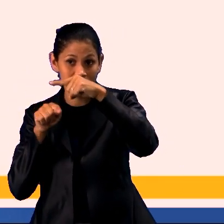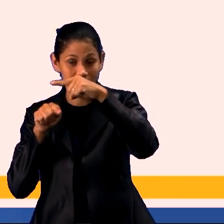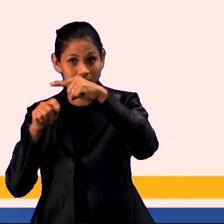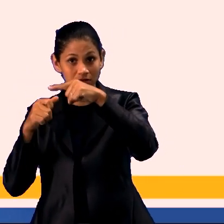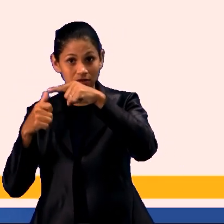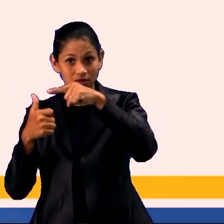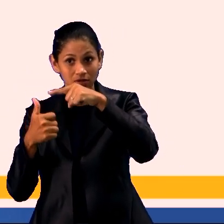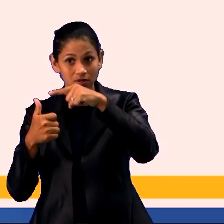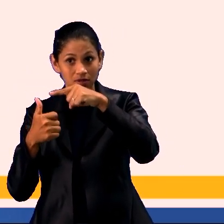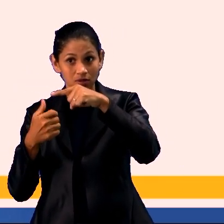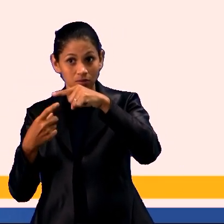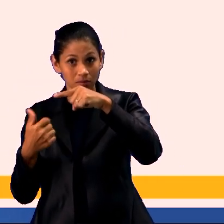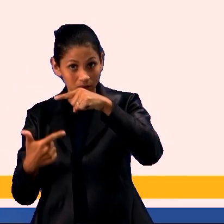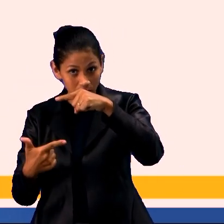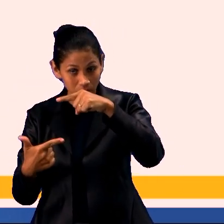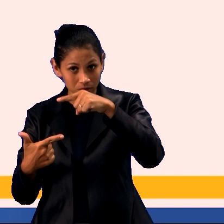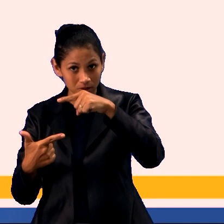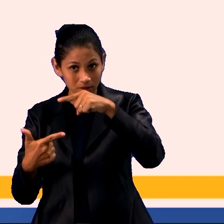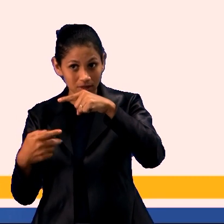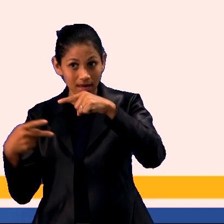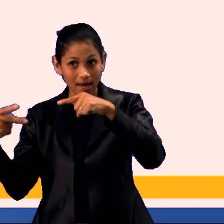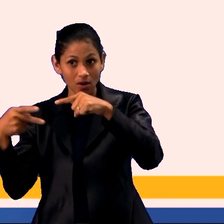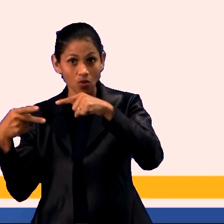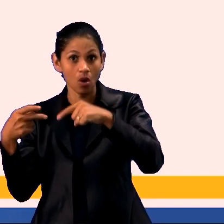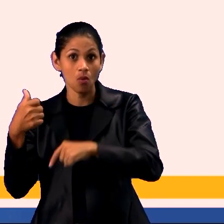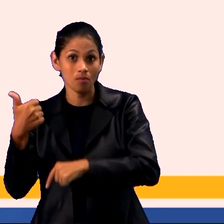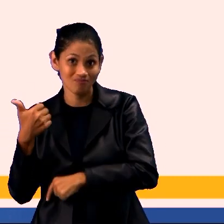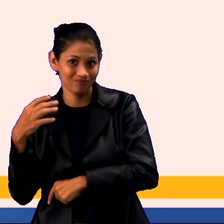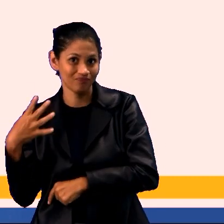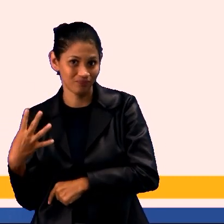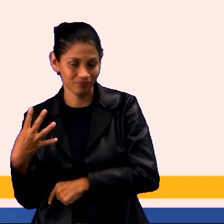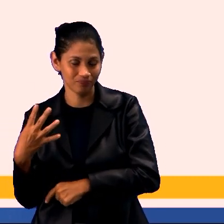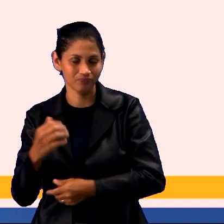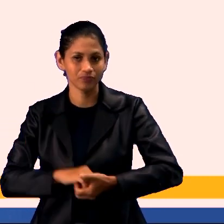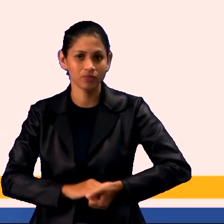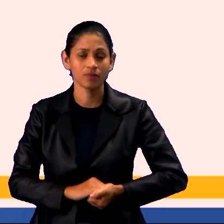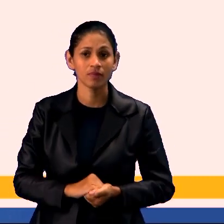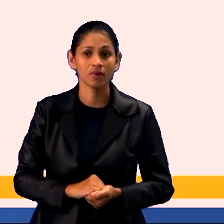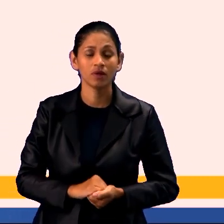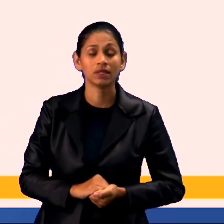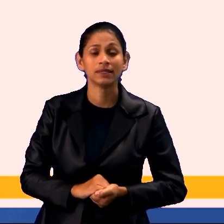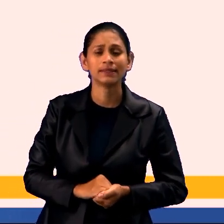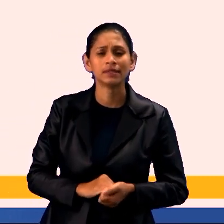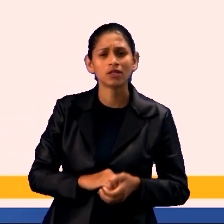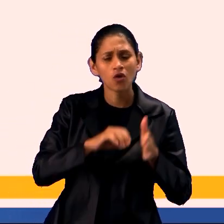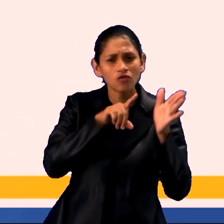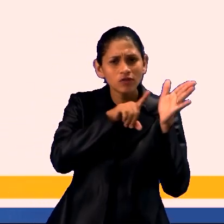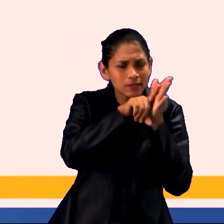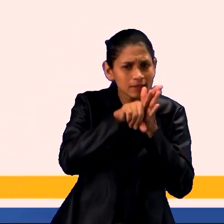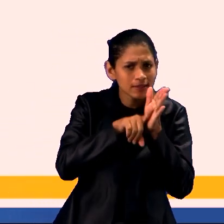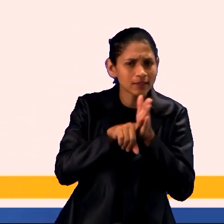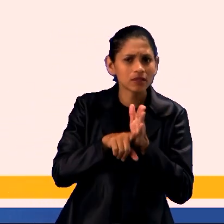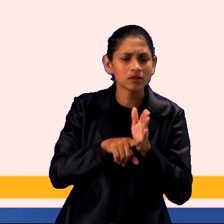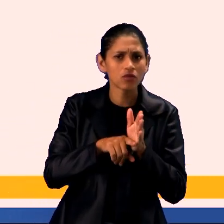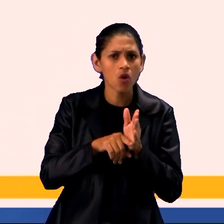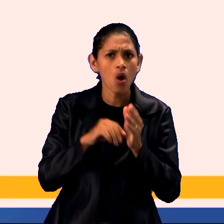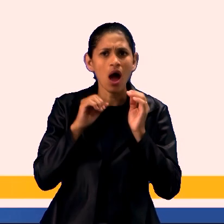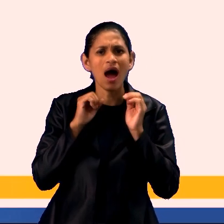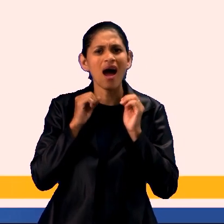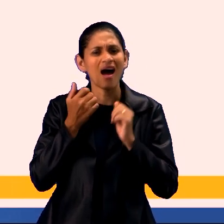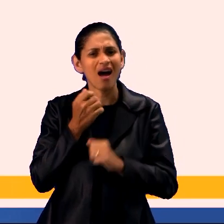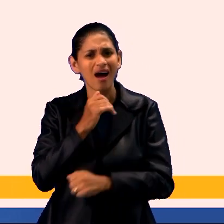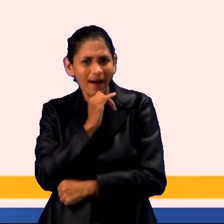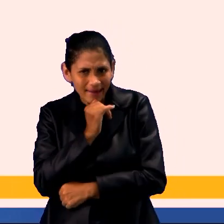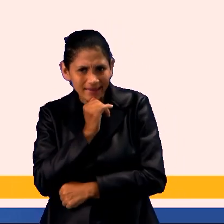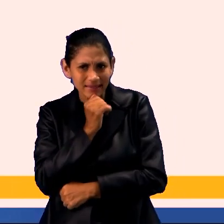uma fração simplificada da anterior. E aí você verifica o seguinte, se ainda é possível fazer